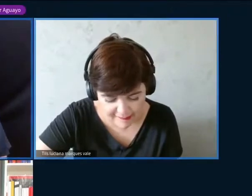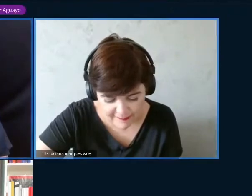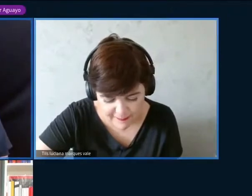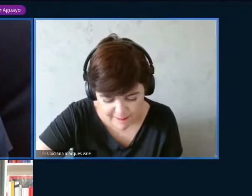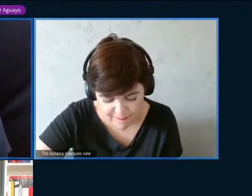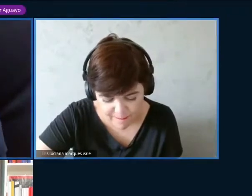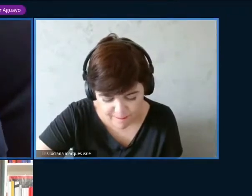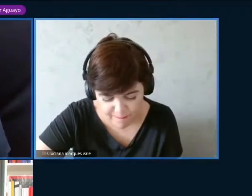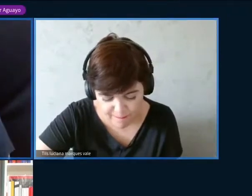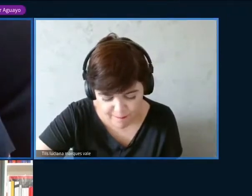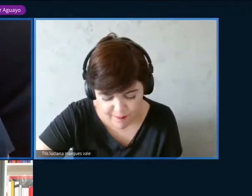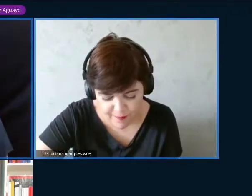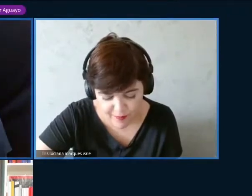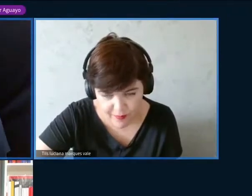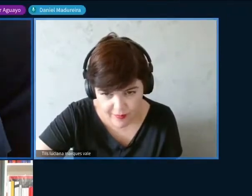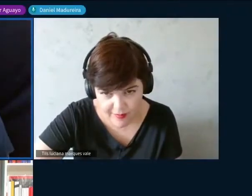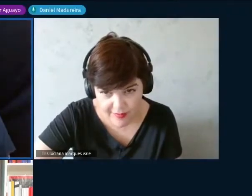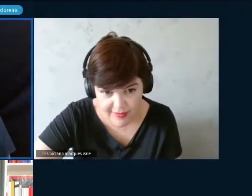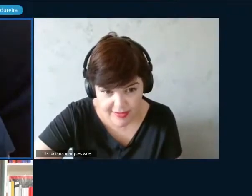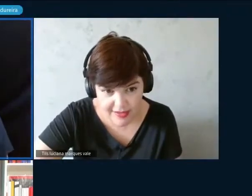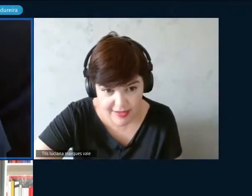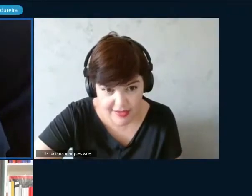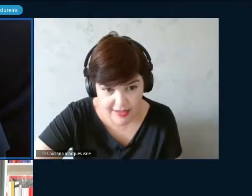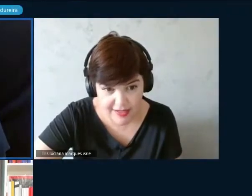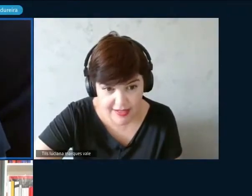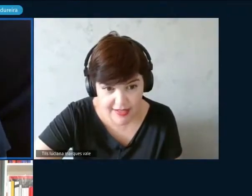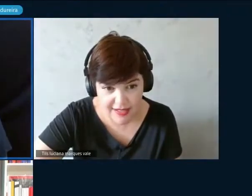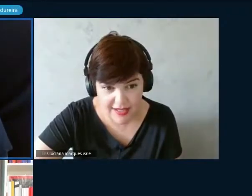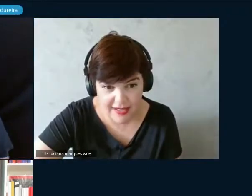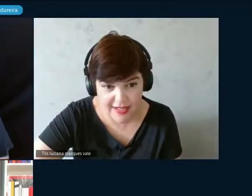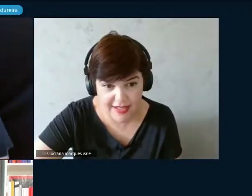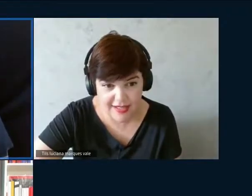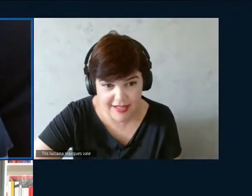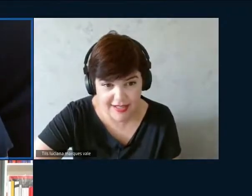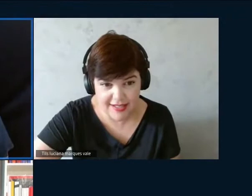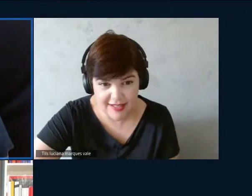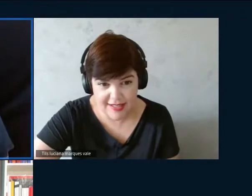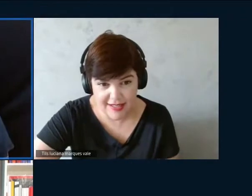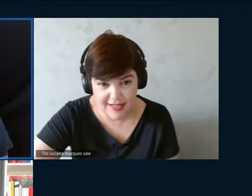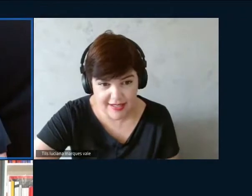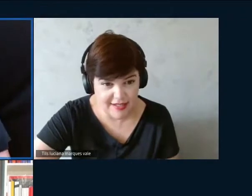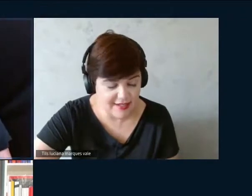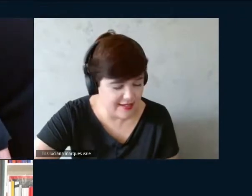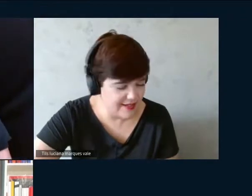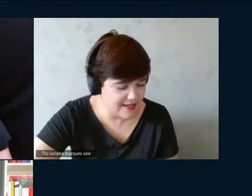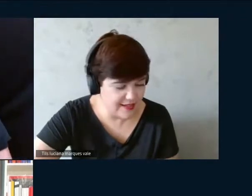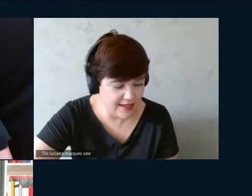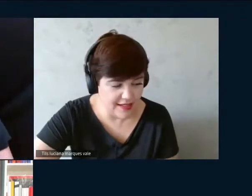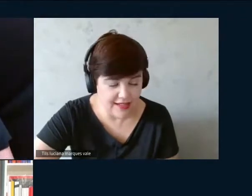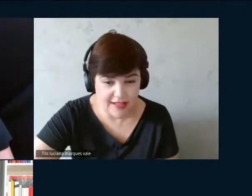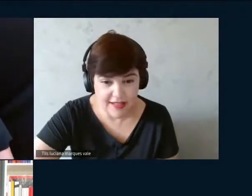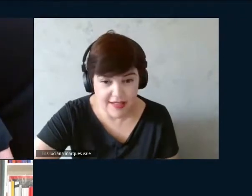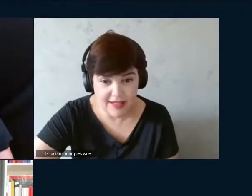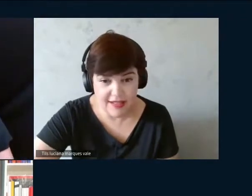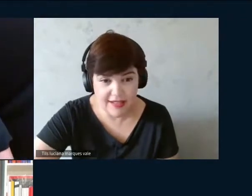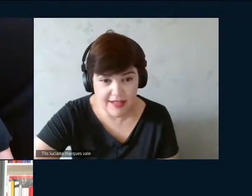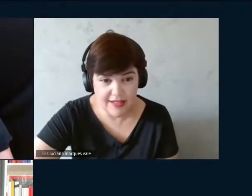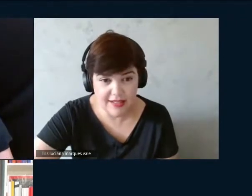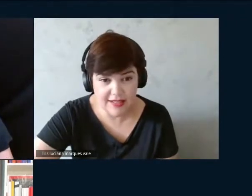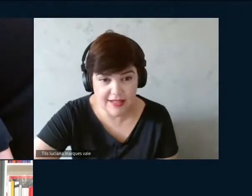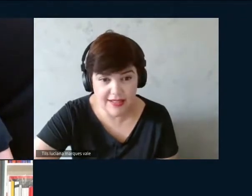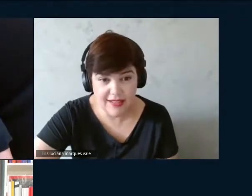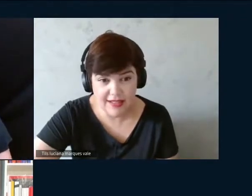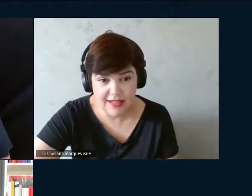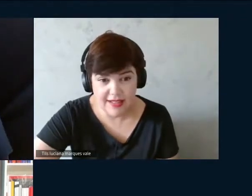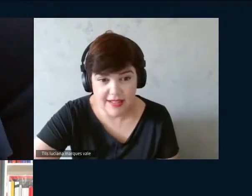É mestre, ô Ricardo. O Ricardo tá falando aqui no chat. Pierre, o primeiro salário aí já